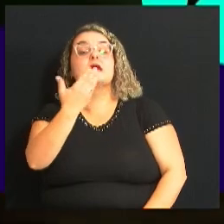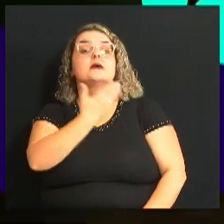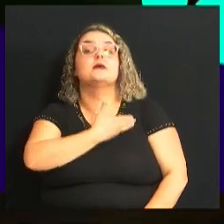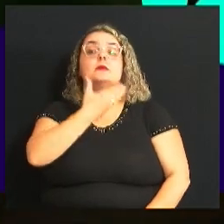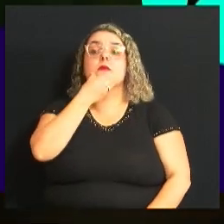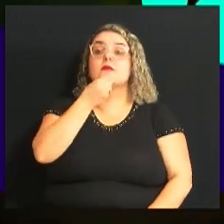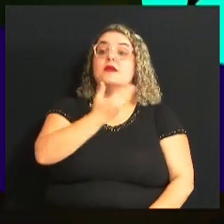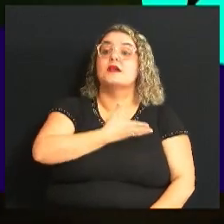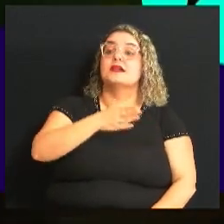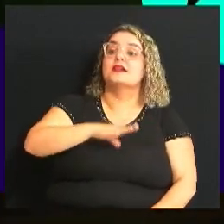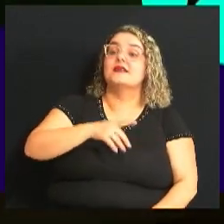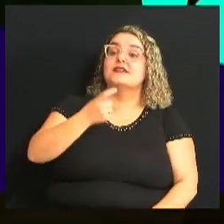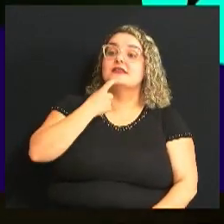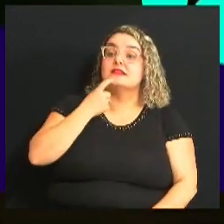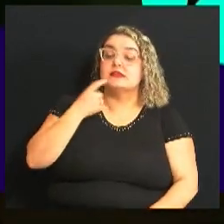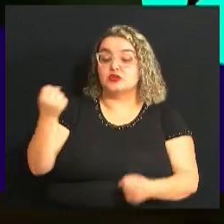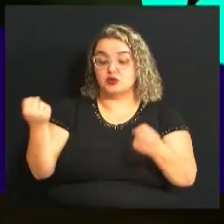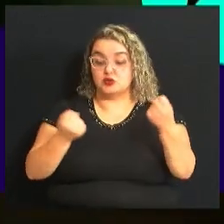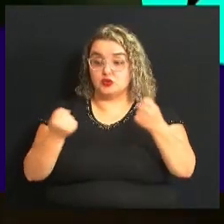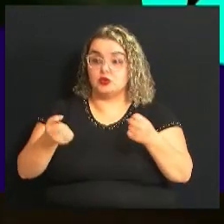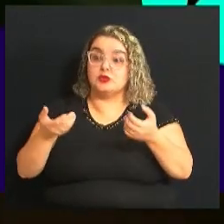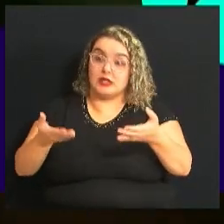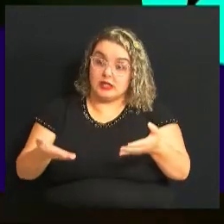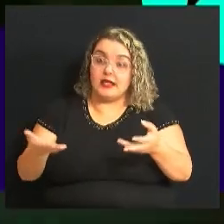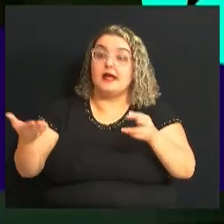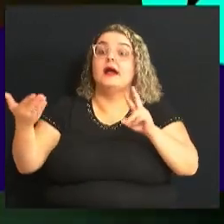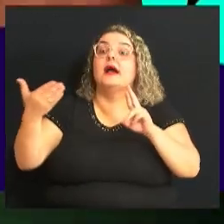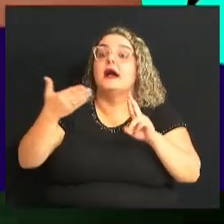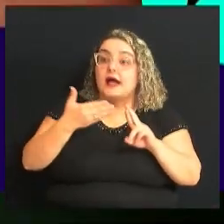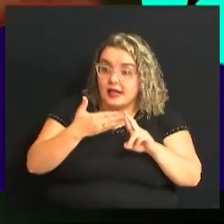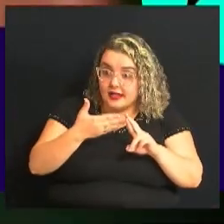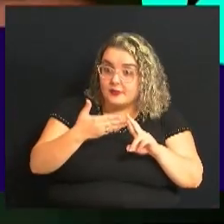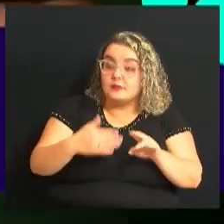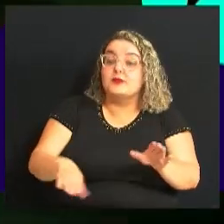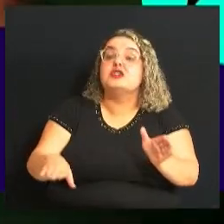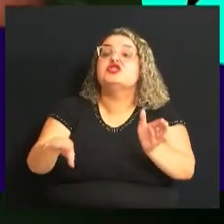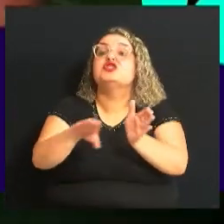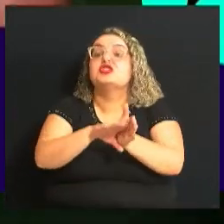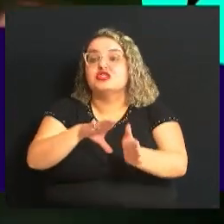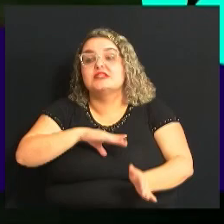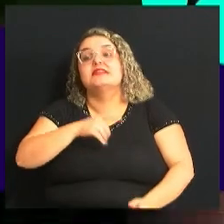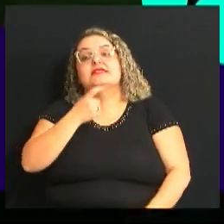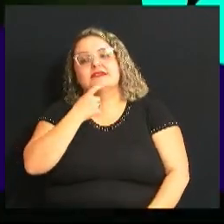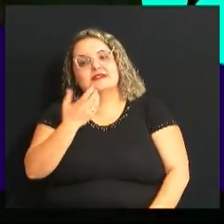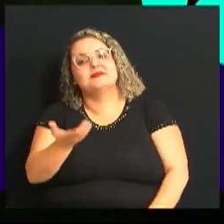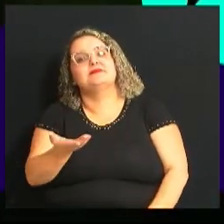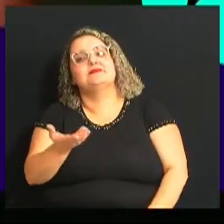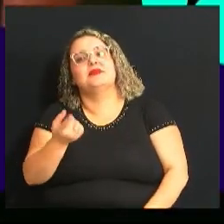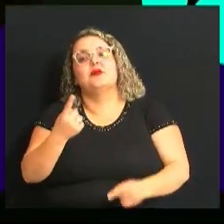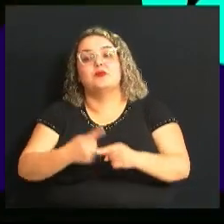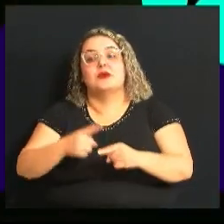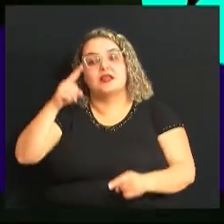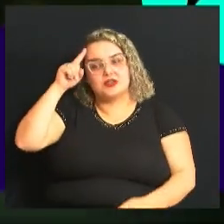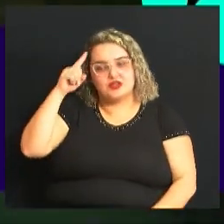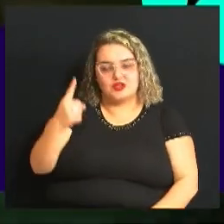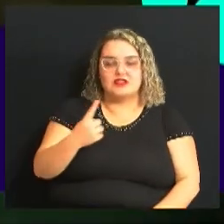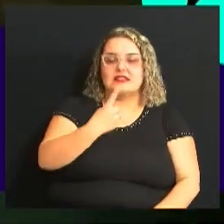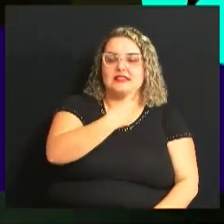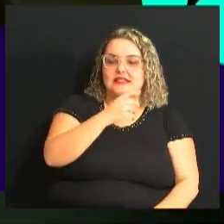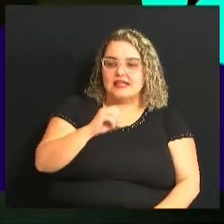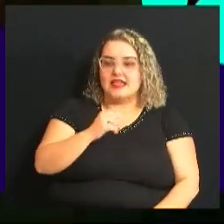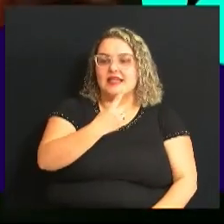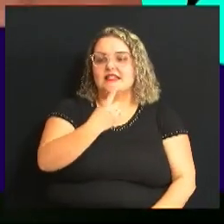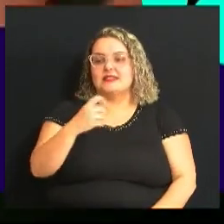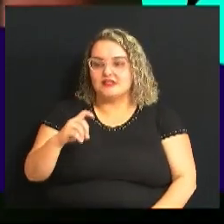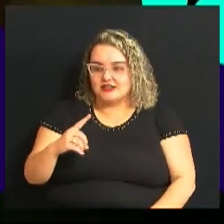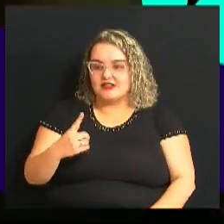Campinas, estou neste carro aqui que representa uma chegada na cidade de Campinas, porque dias 10 e 11 de setembro